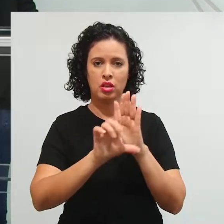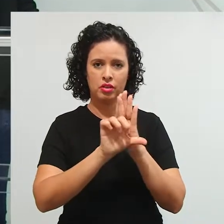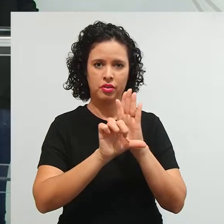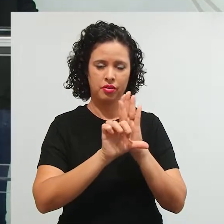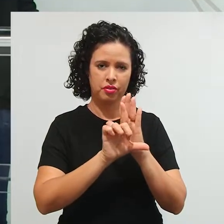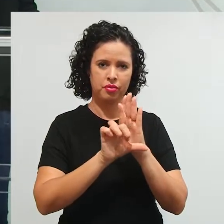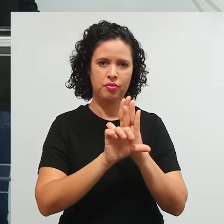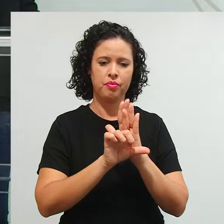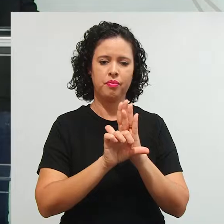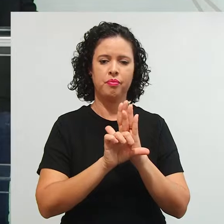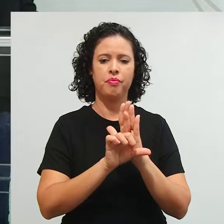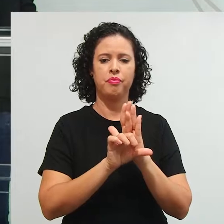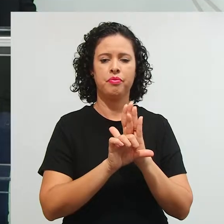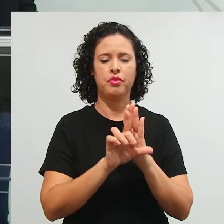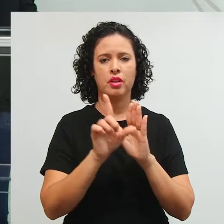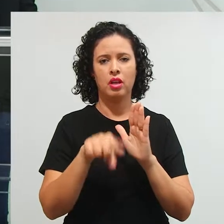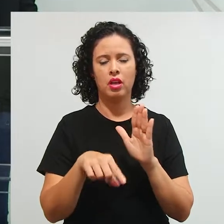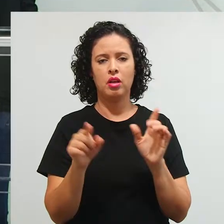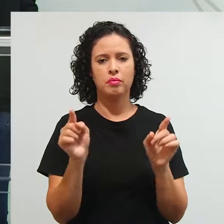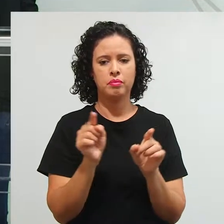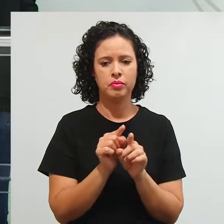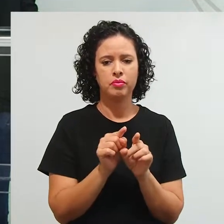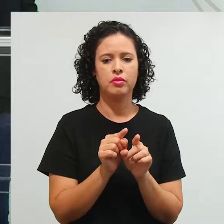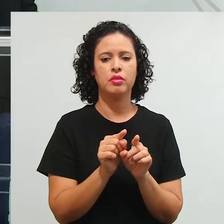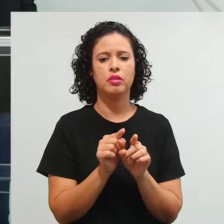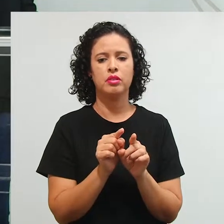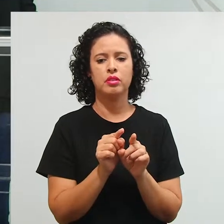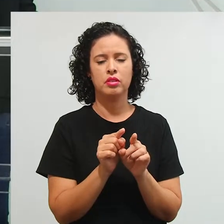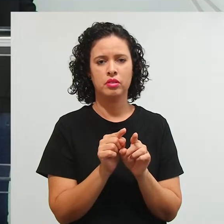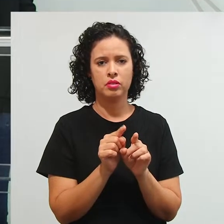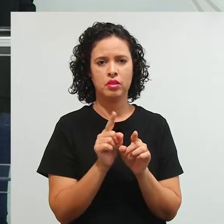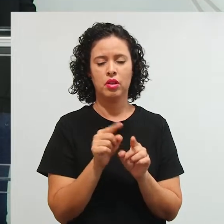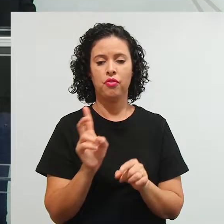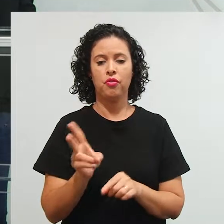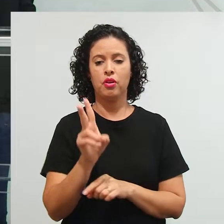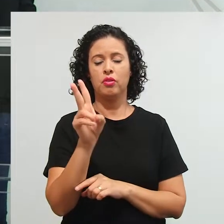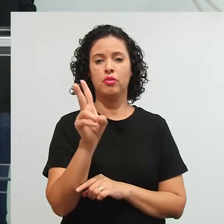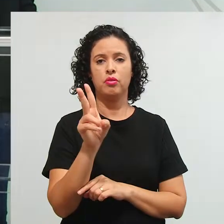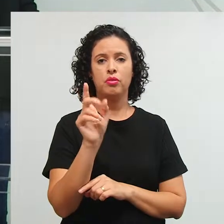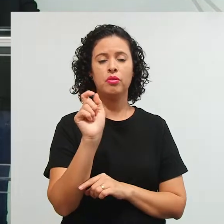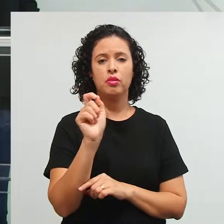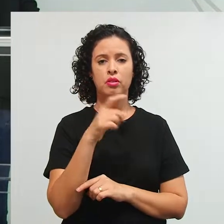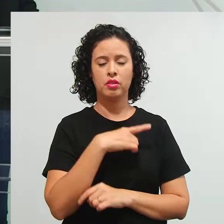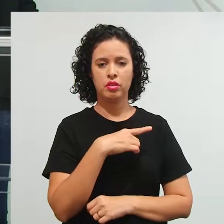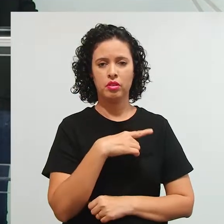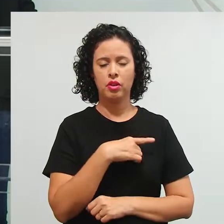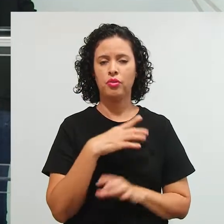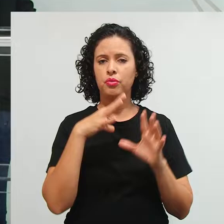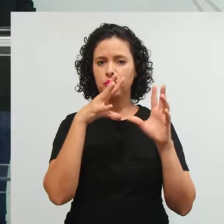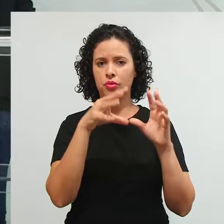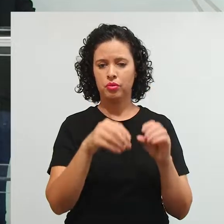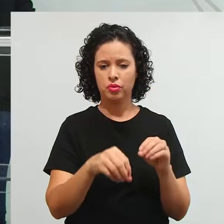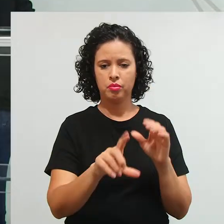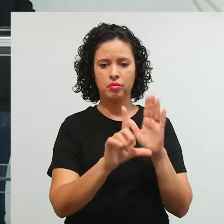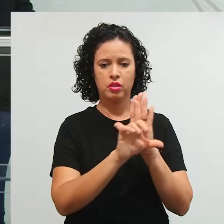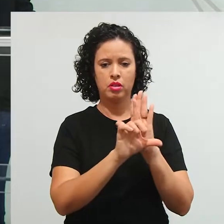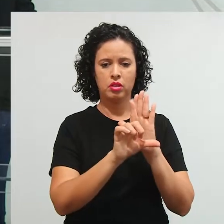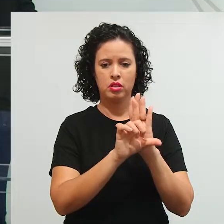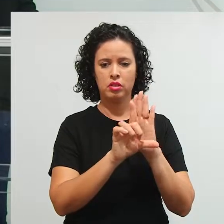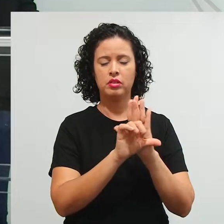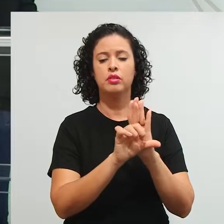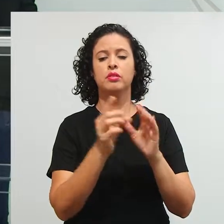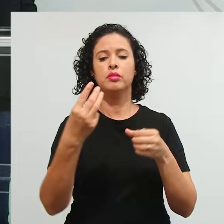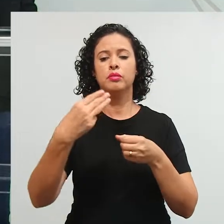Então, pequenas despesas de pequeno valor, é claro que tem toda uma legislação. No caso